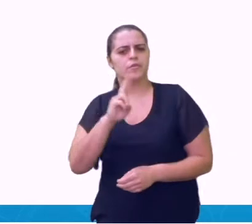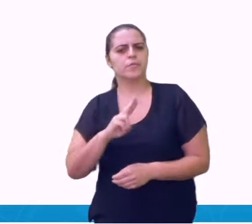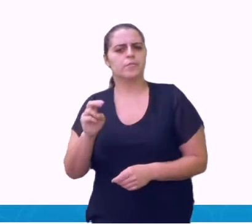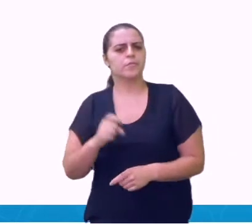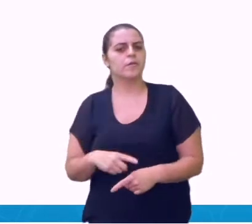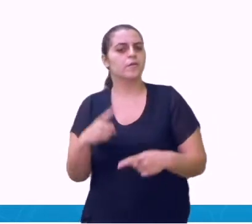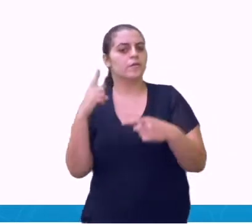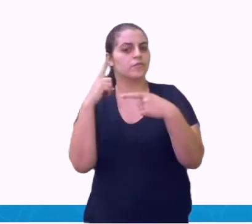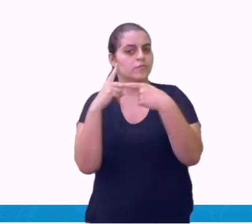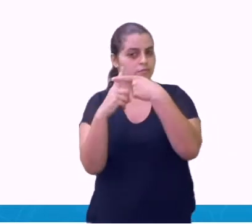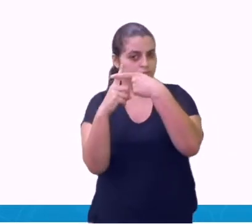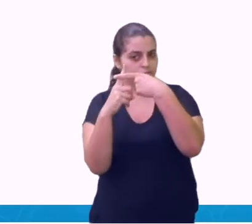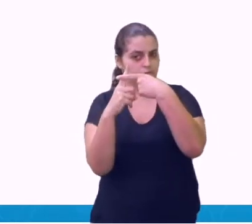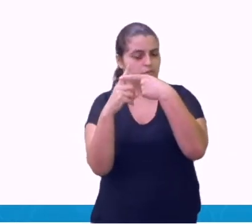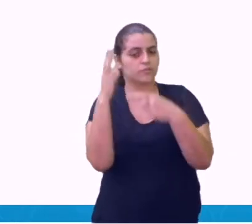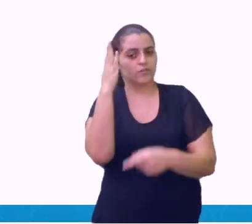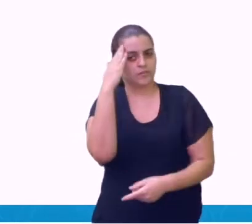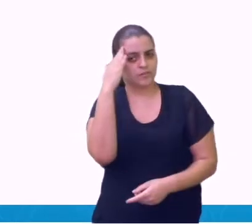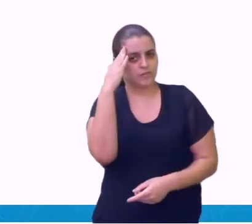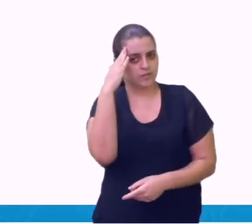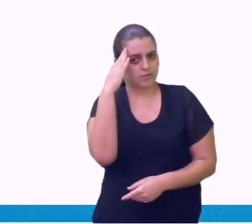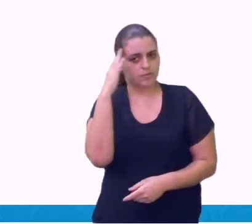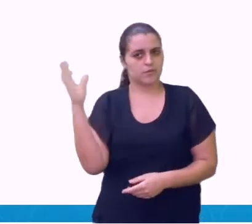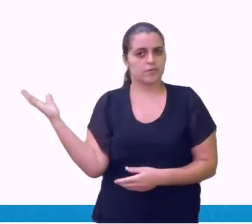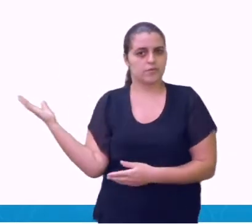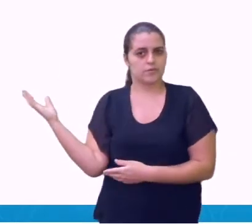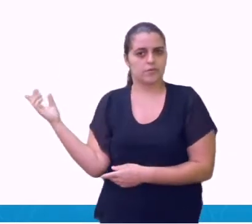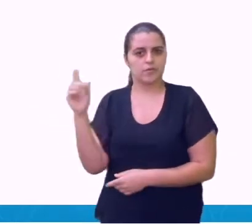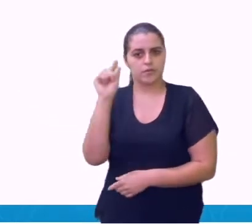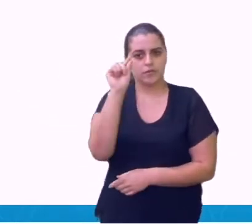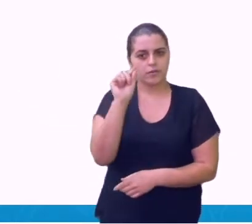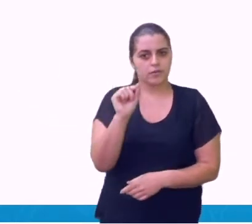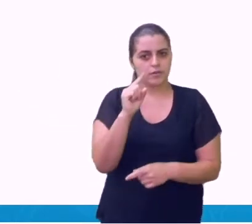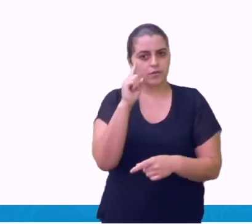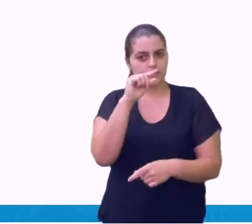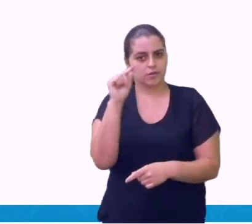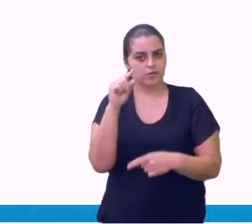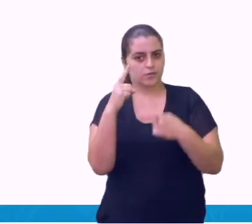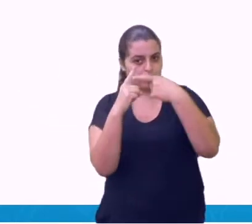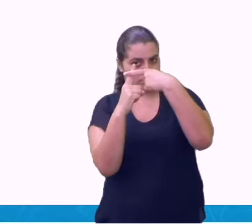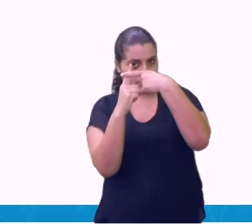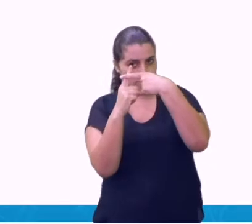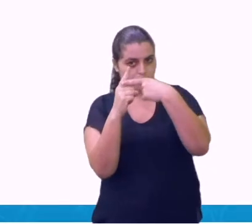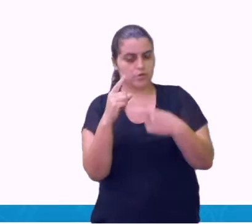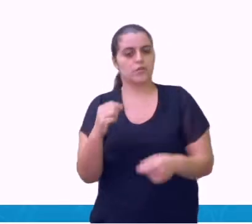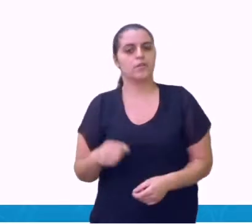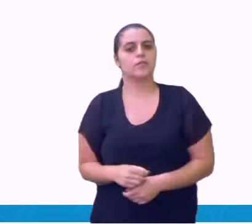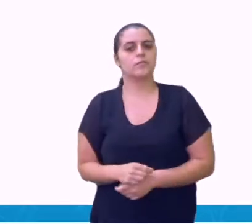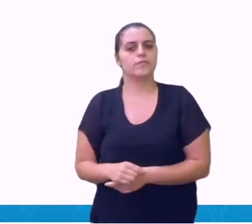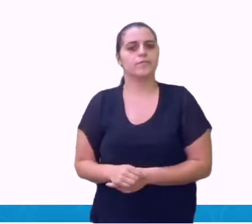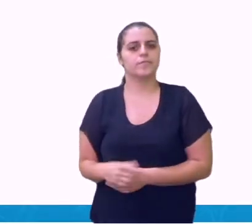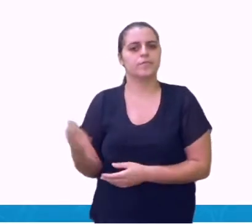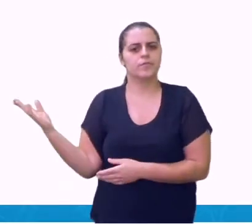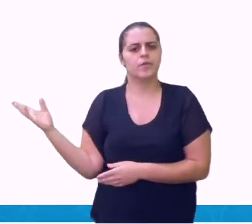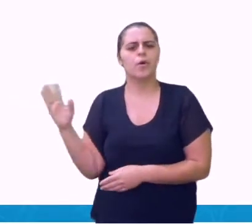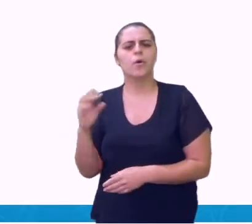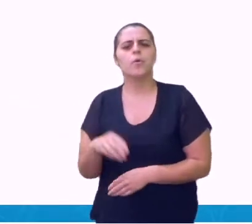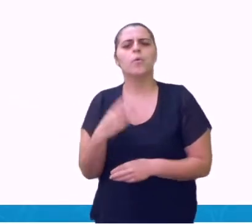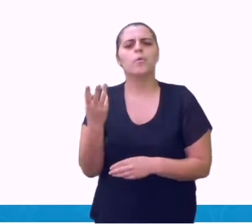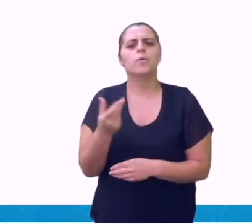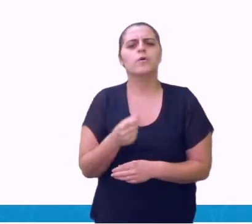a adição, porque nós sabemos que a cruz, é o sinal da adição. Quando